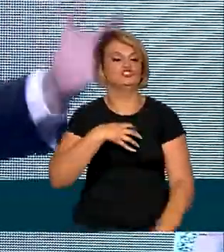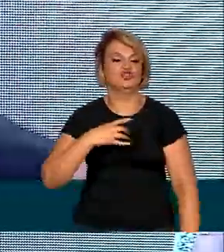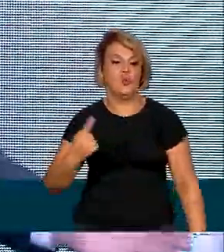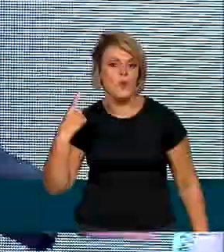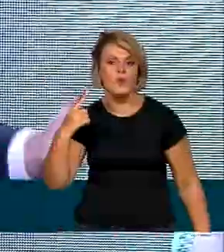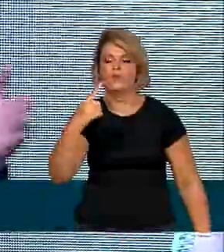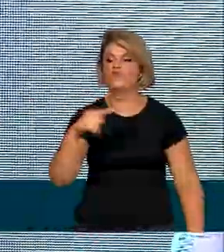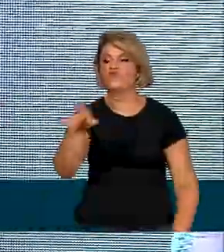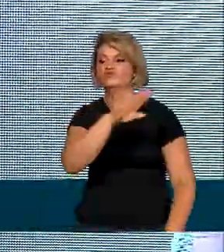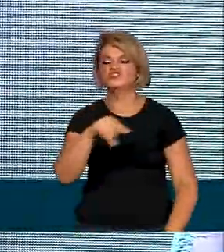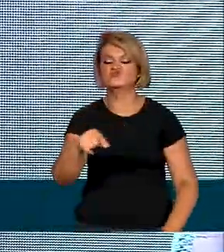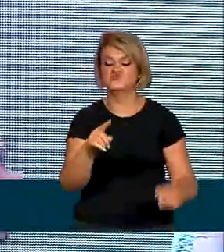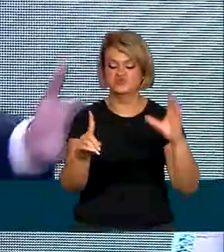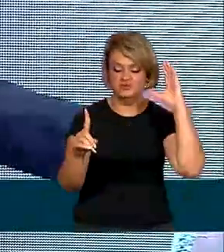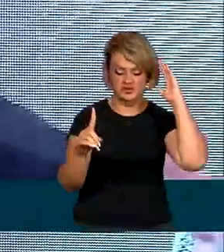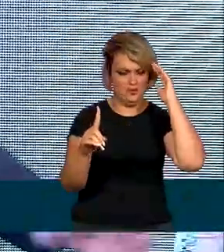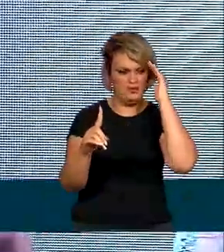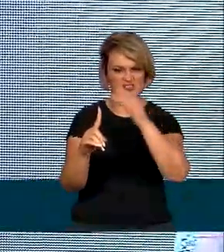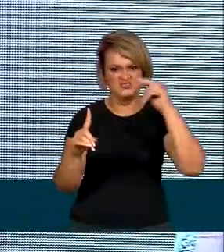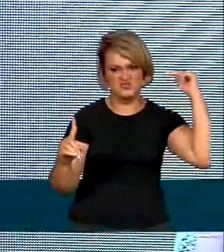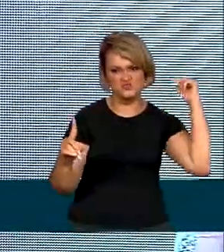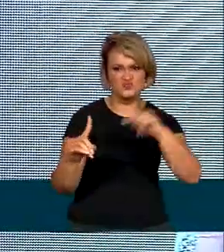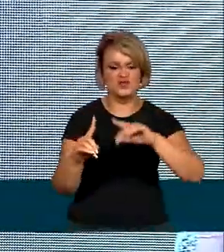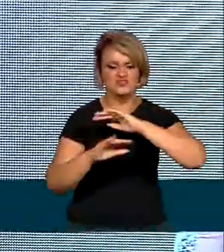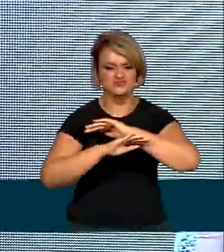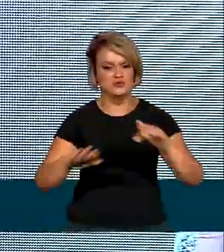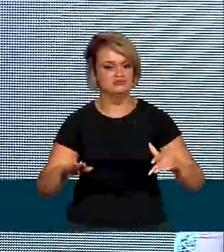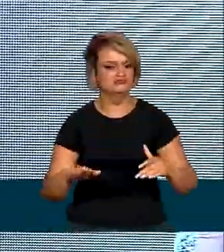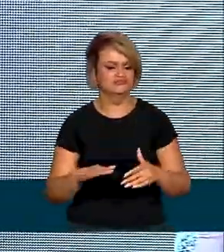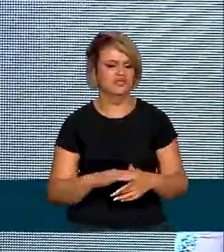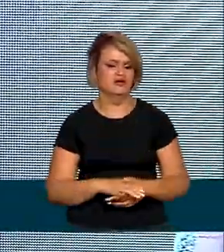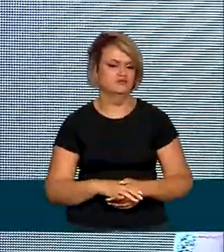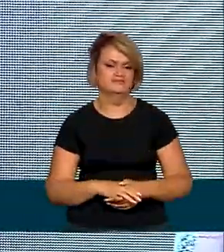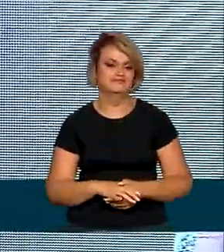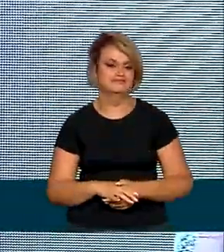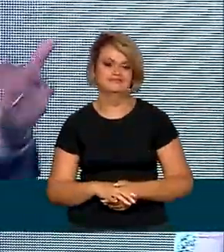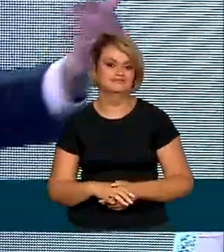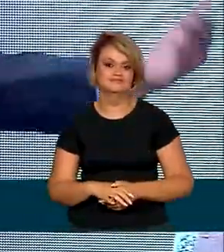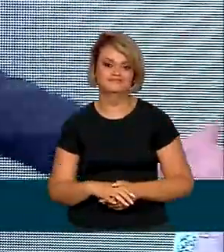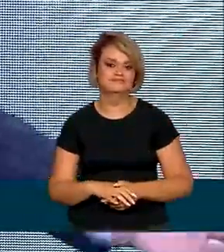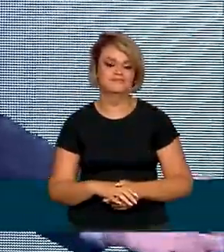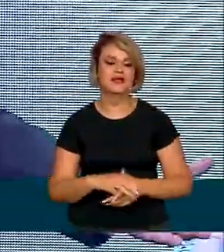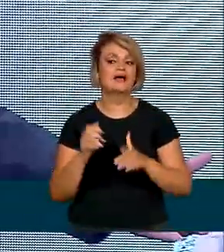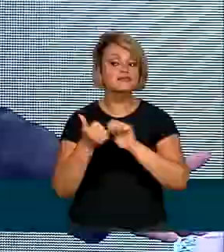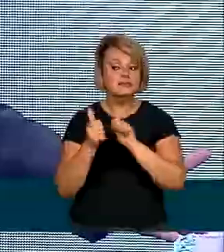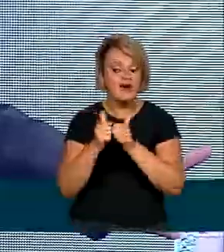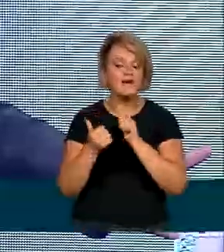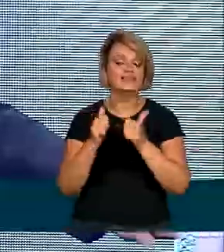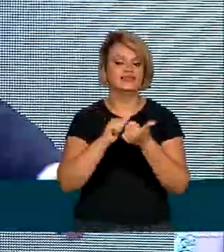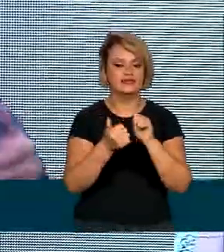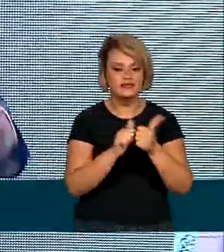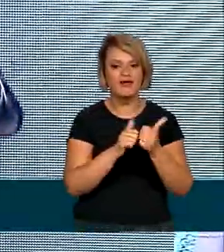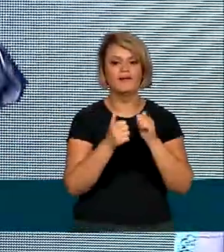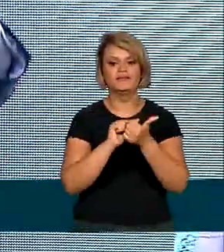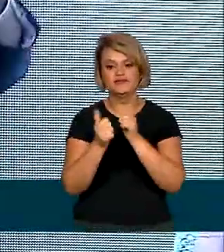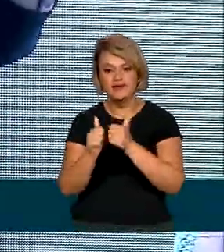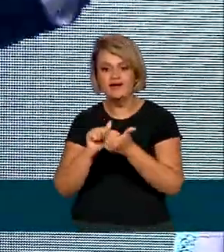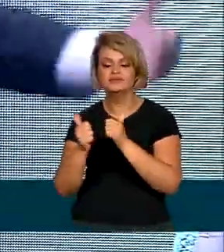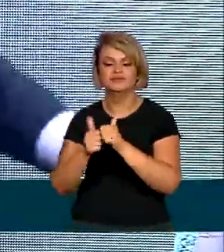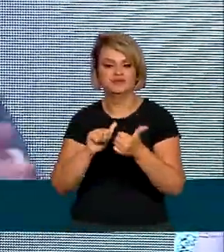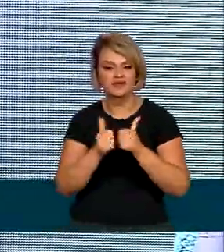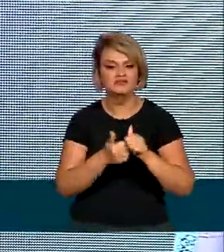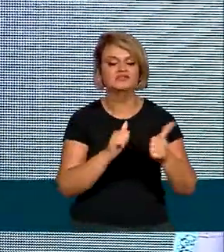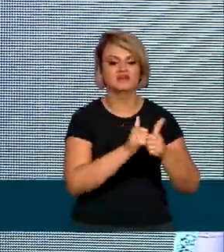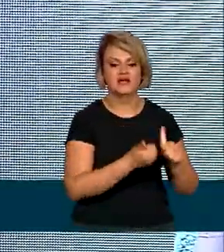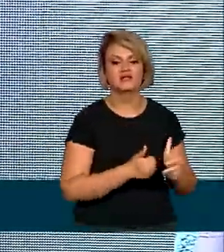colocada para todas as realidades socioeconômicas desse país A melhor solução é a flexibilidade A melhor solução